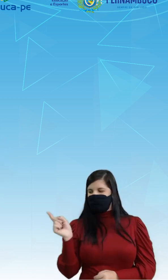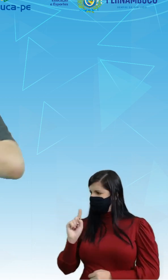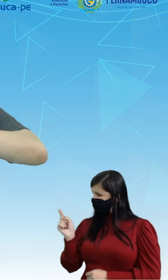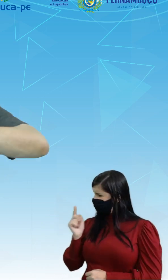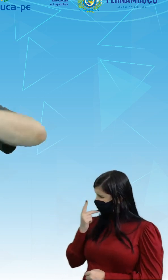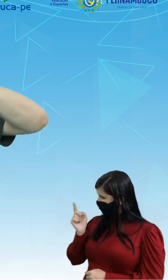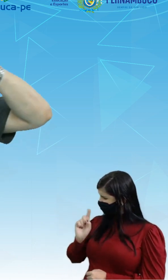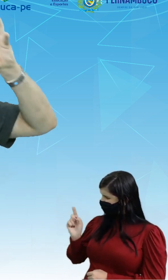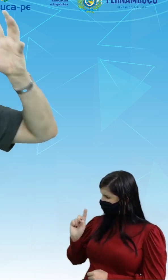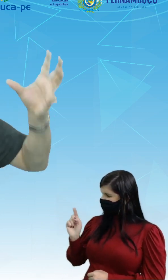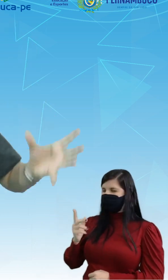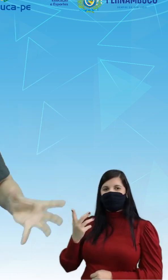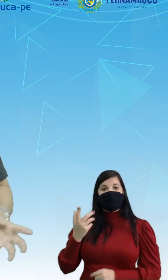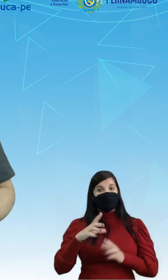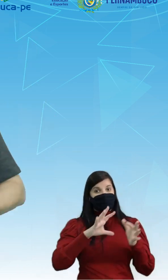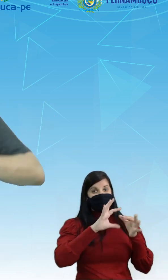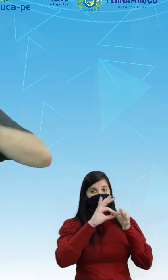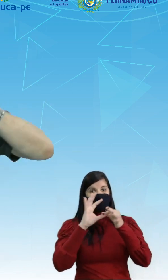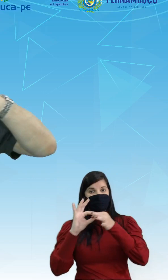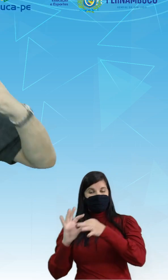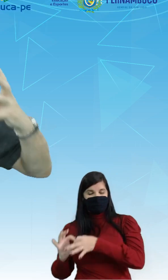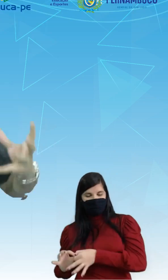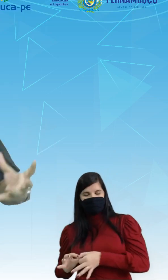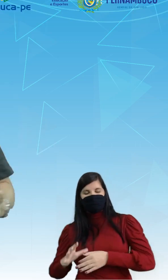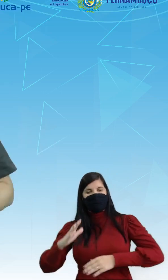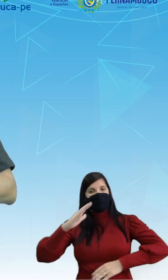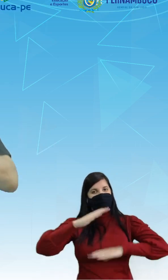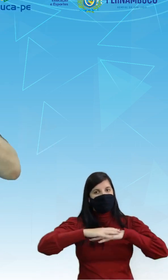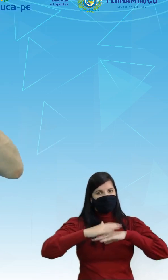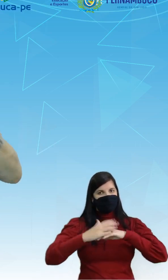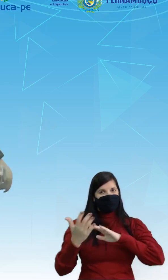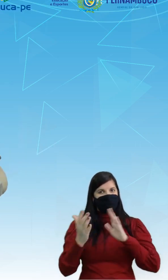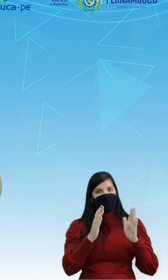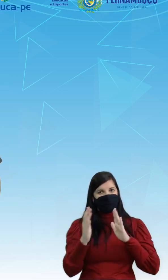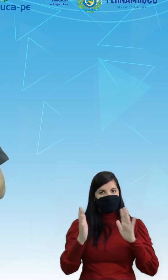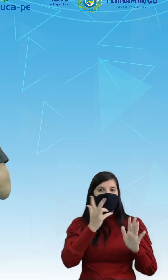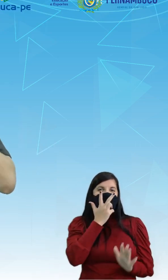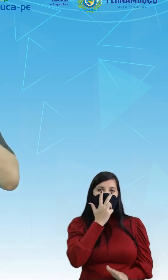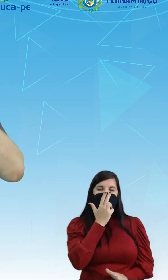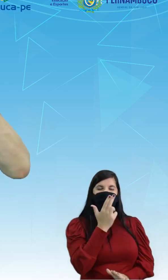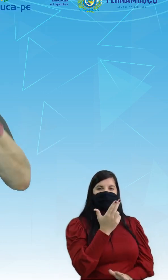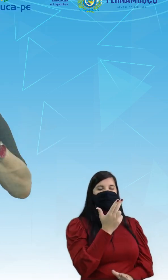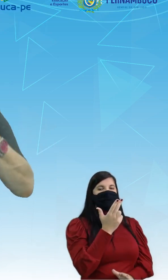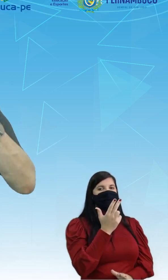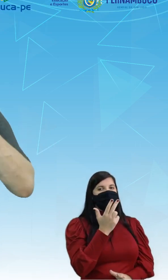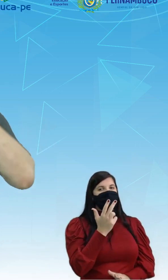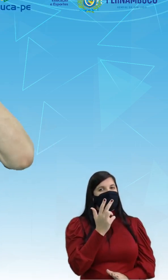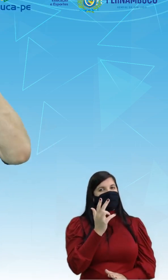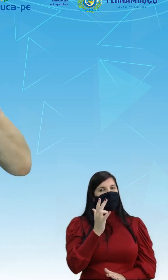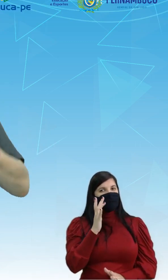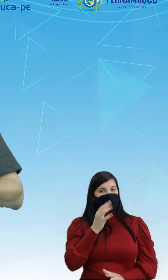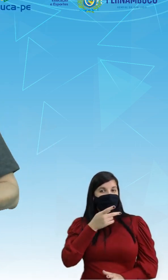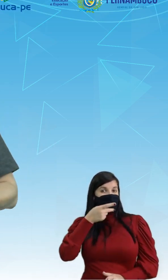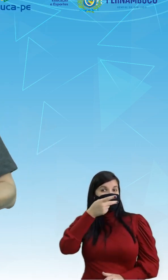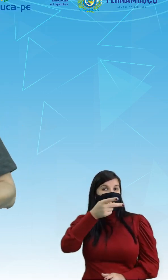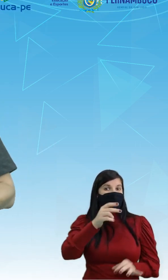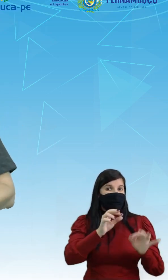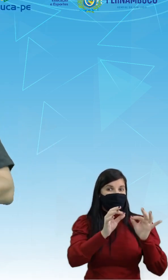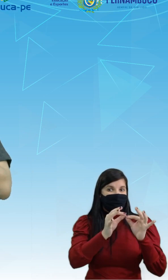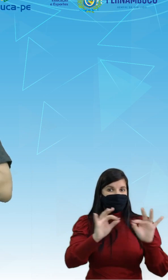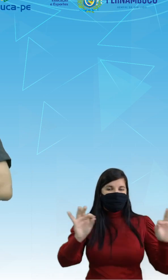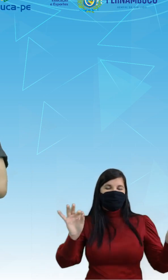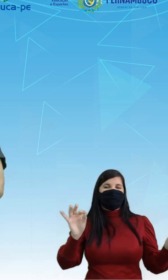não disse. Mas pelo contexto, pela ação, pela aparência, pelo teor, o tom da frase,